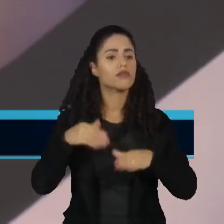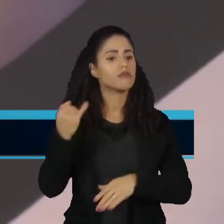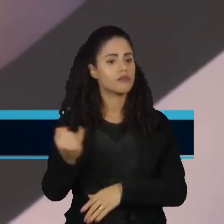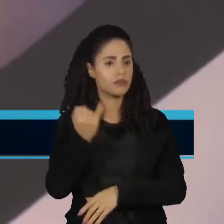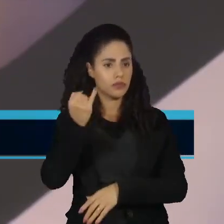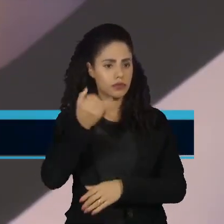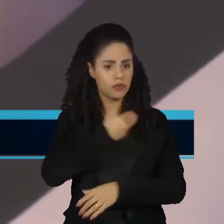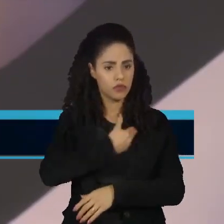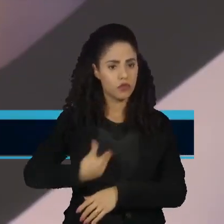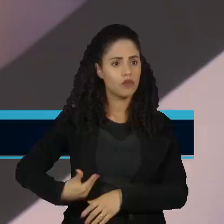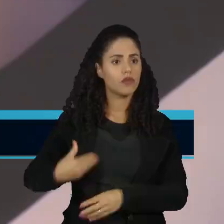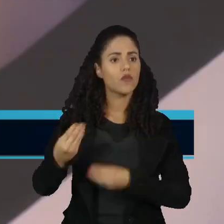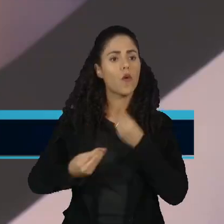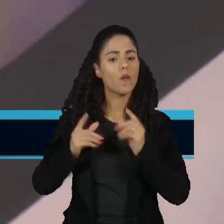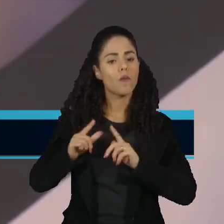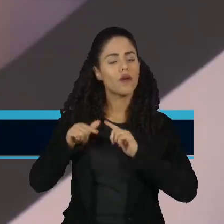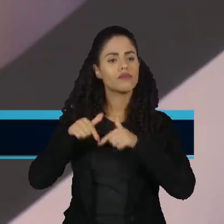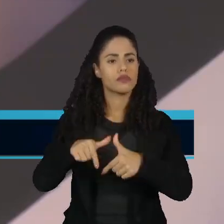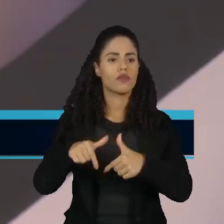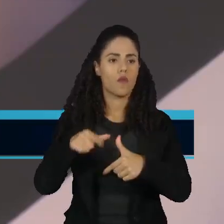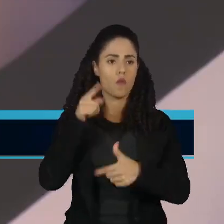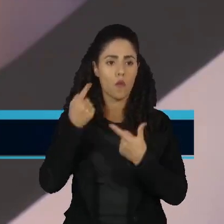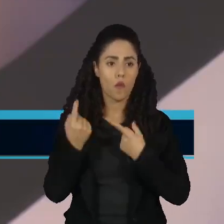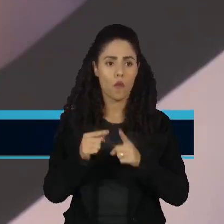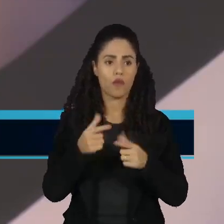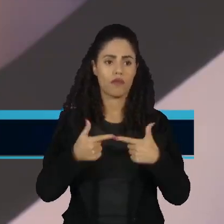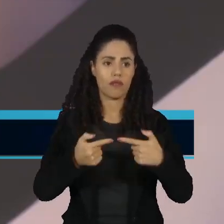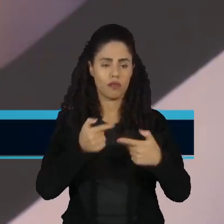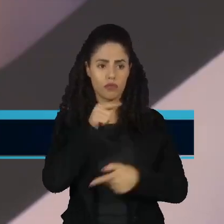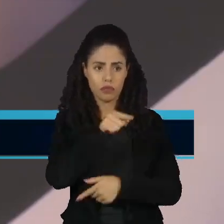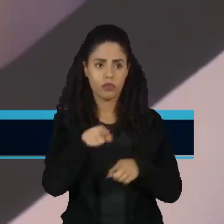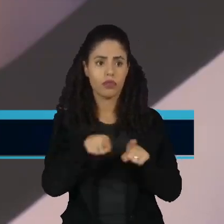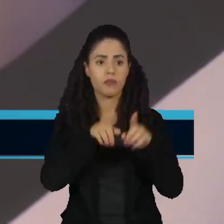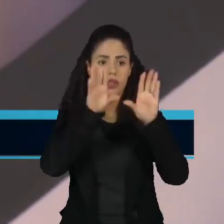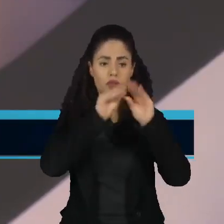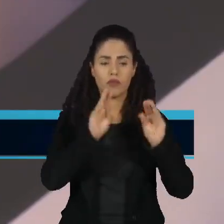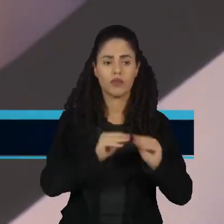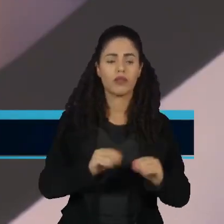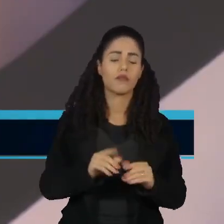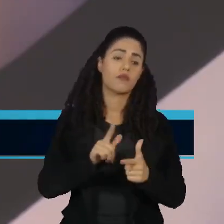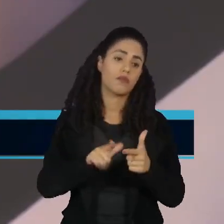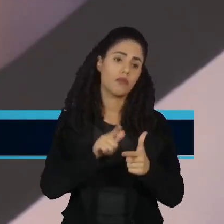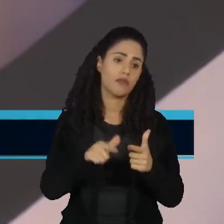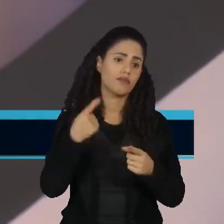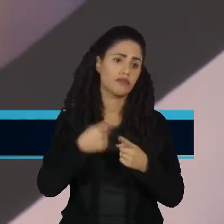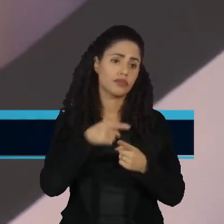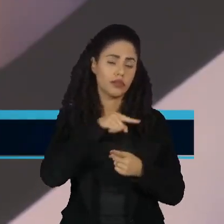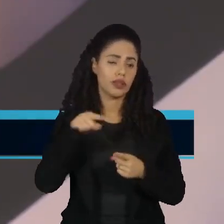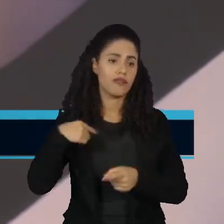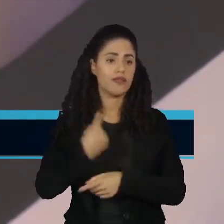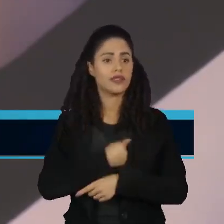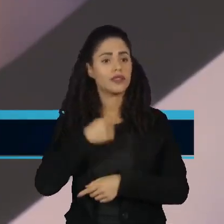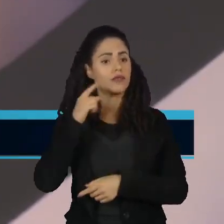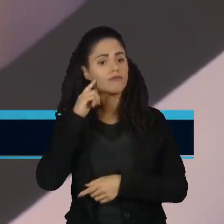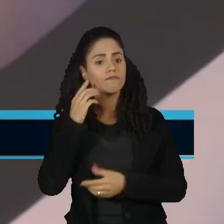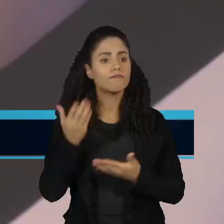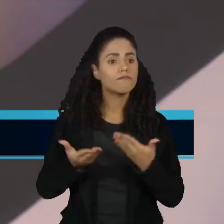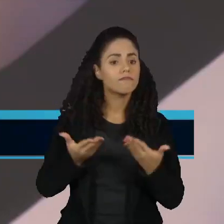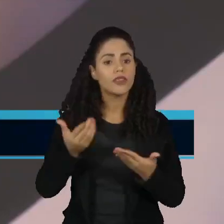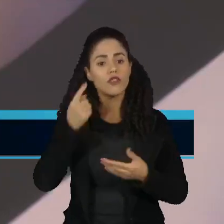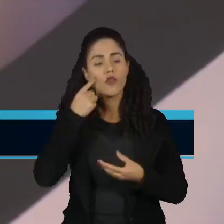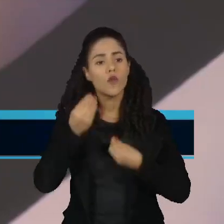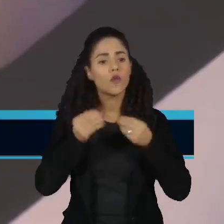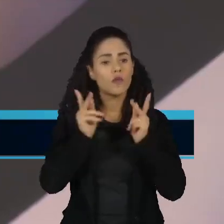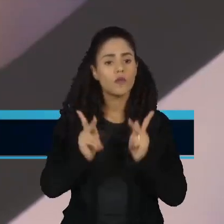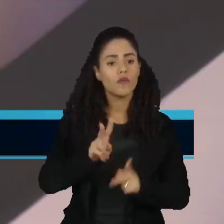importante do governo, de como ele vai agir. E a comunidade brasileira, no caso do Líbano, é bastante grande, né? Assim, a gente ainda está muito na expectativa e sem